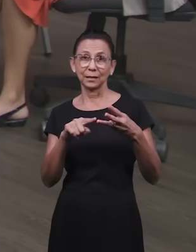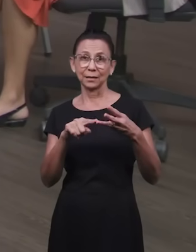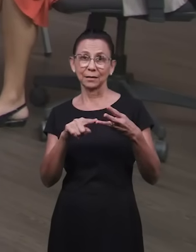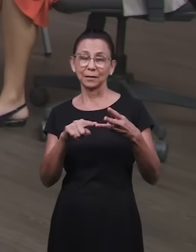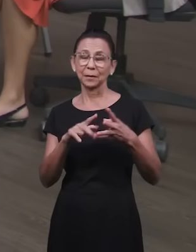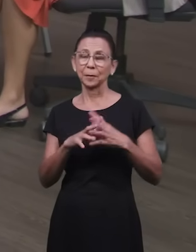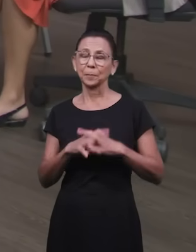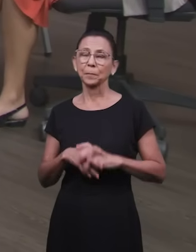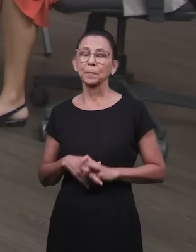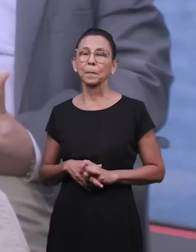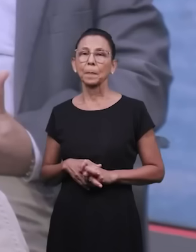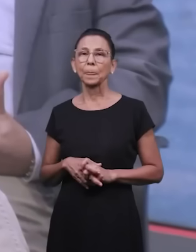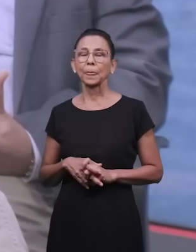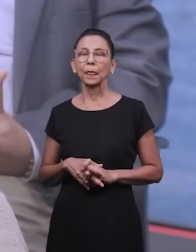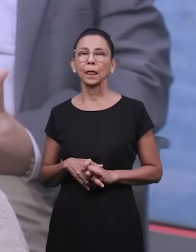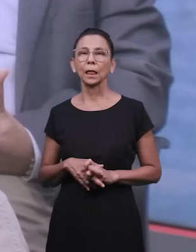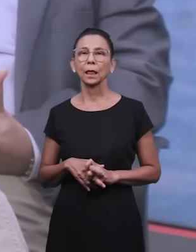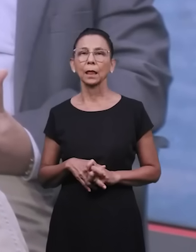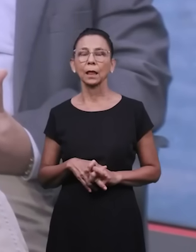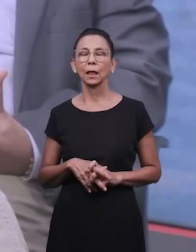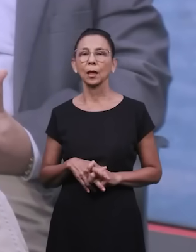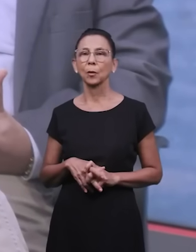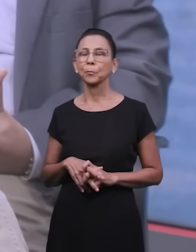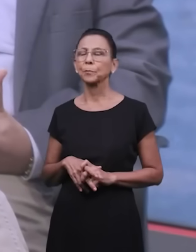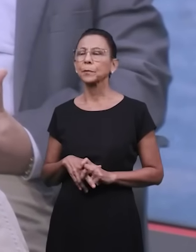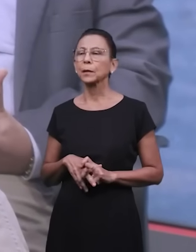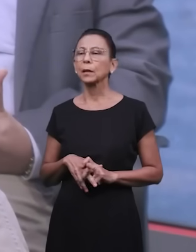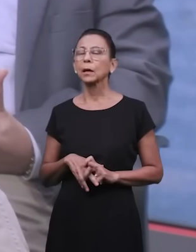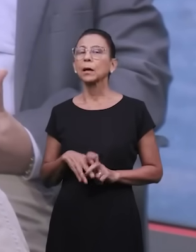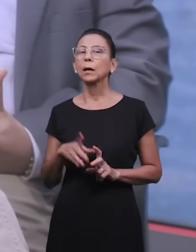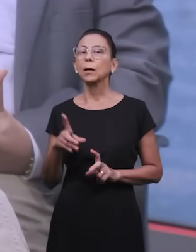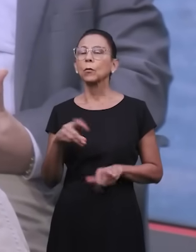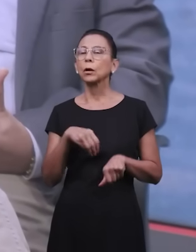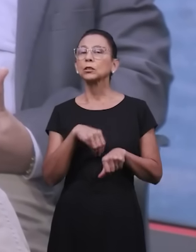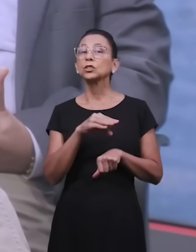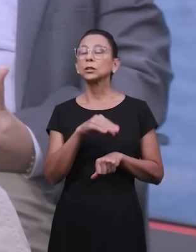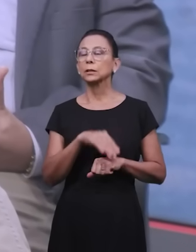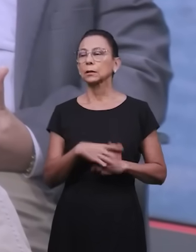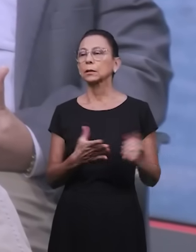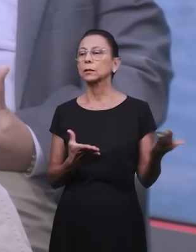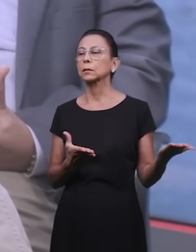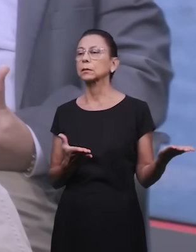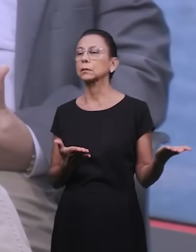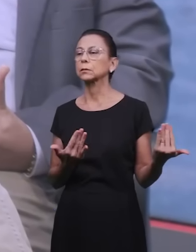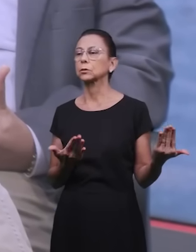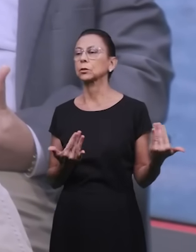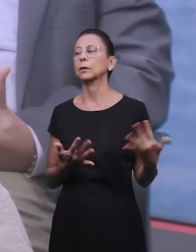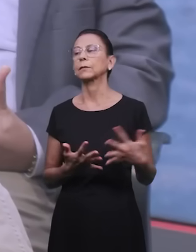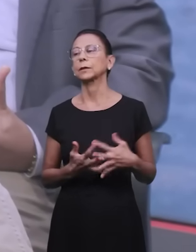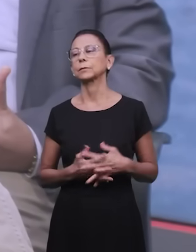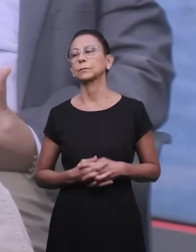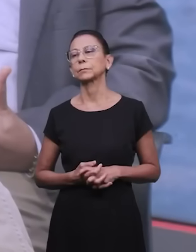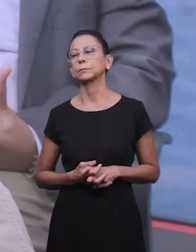Mas qual é a palavra que você dá, Andressa, para o jovem nessa circunstância,